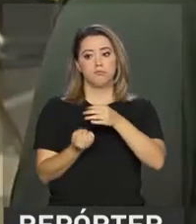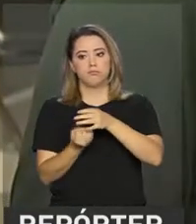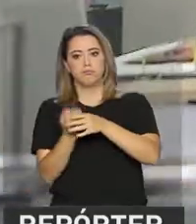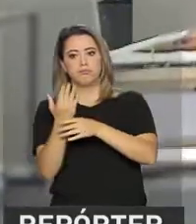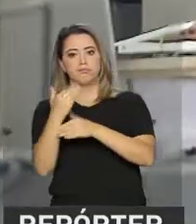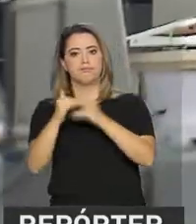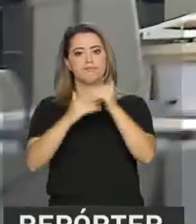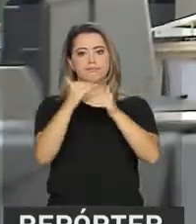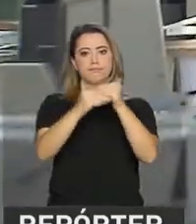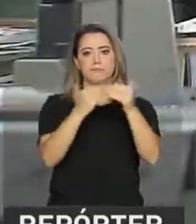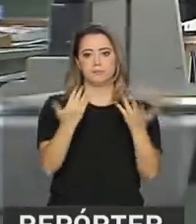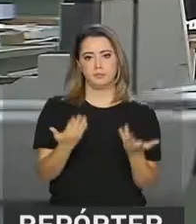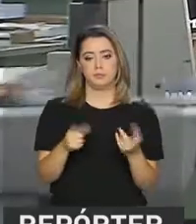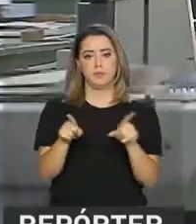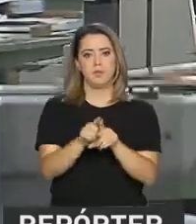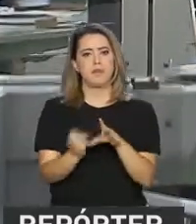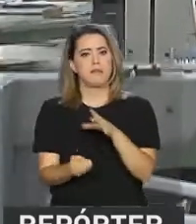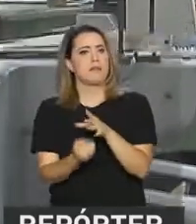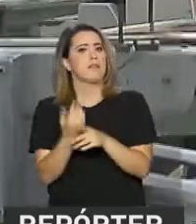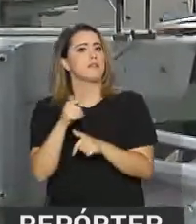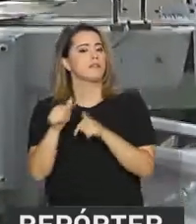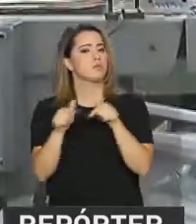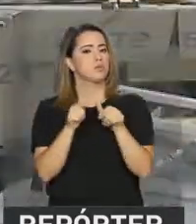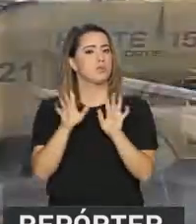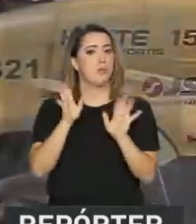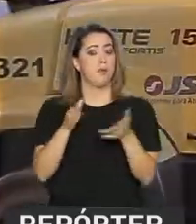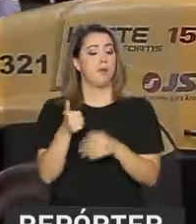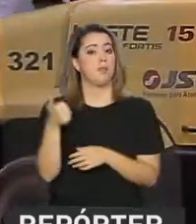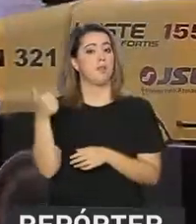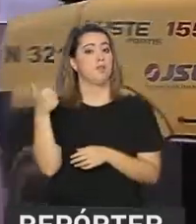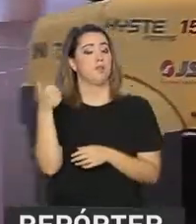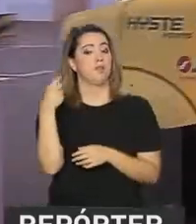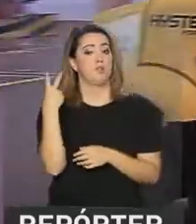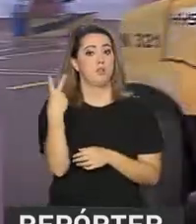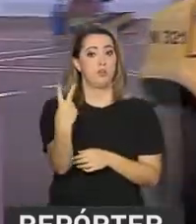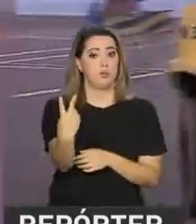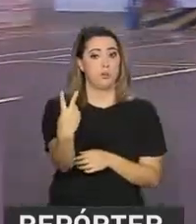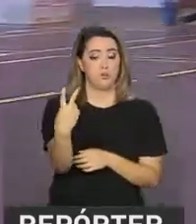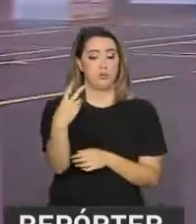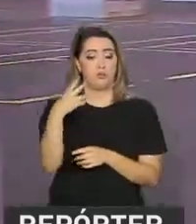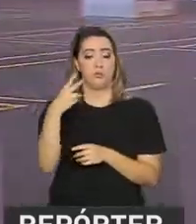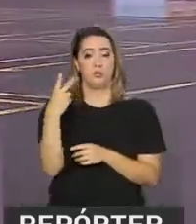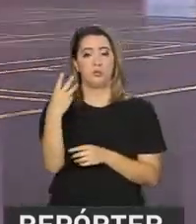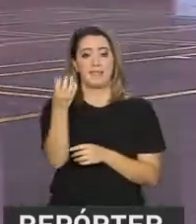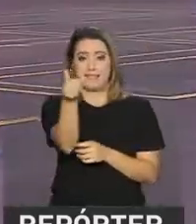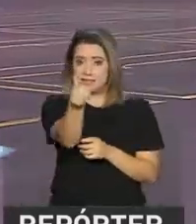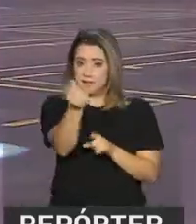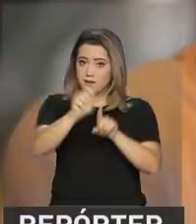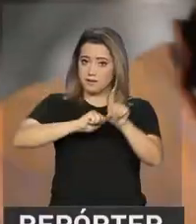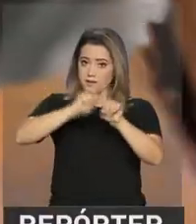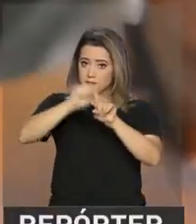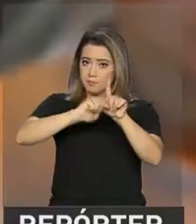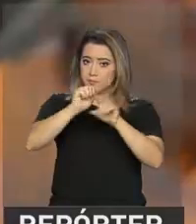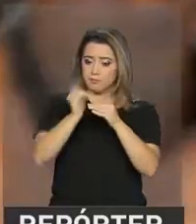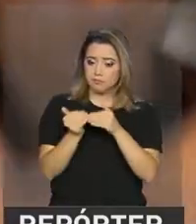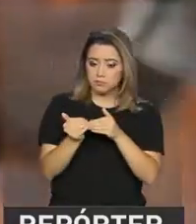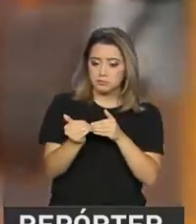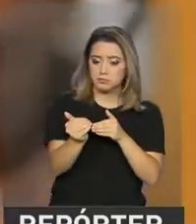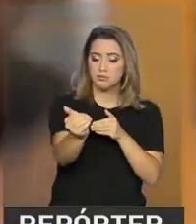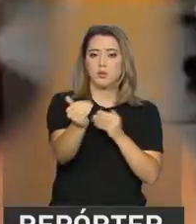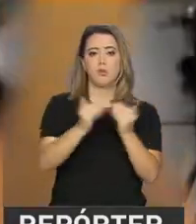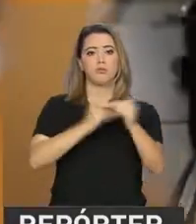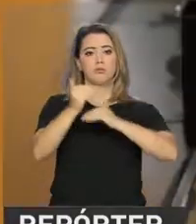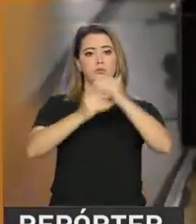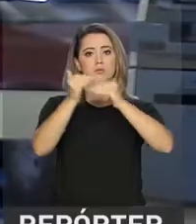além da geração de empregos já são dois trimestres consecutivos de aumento da atividade econômica